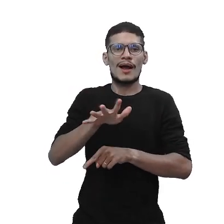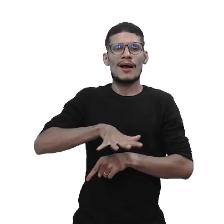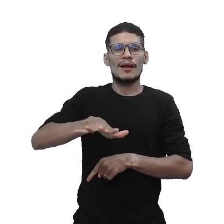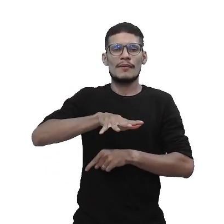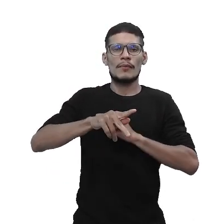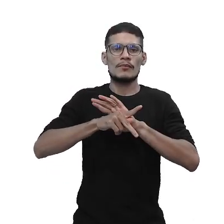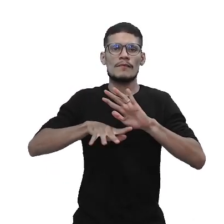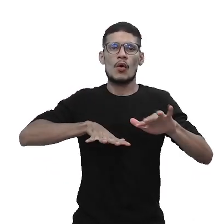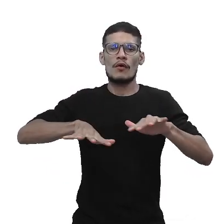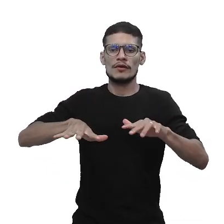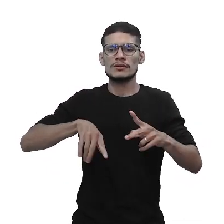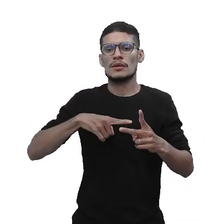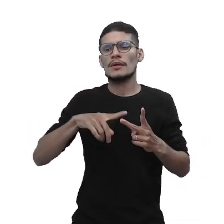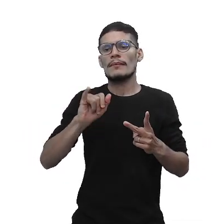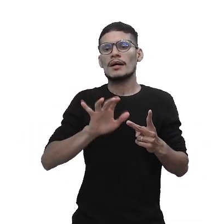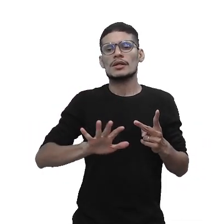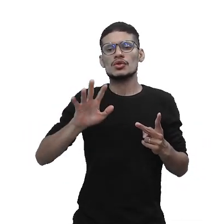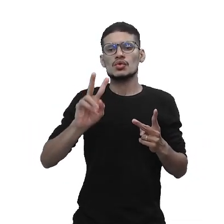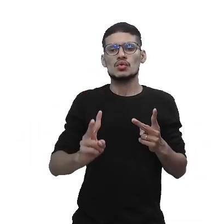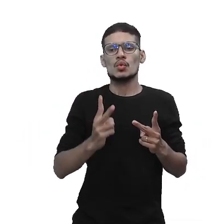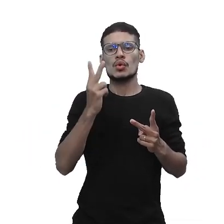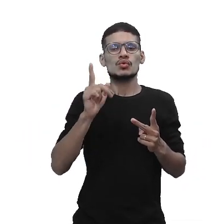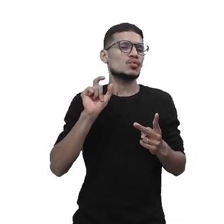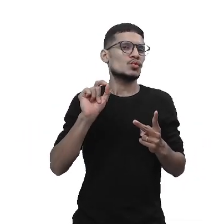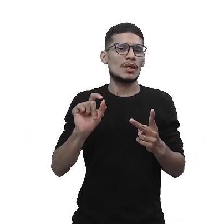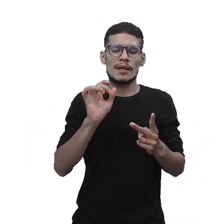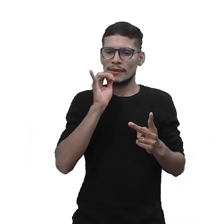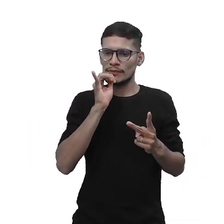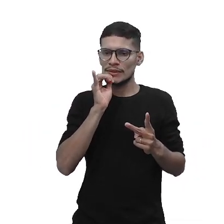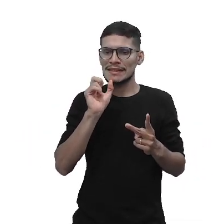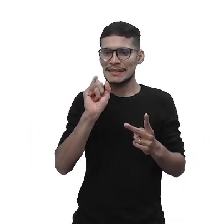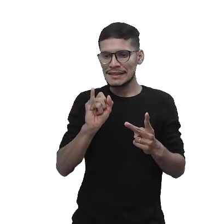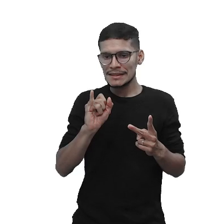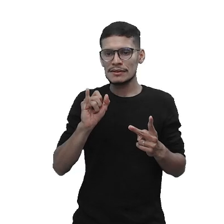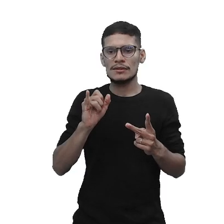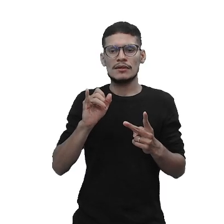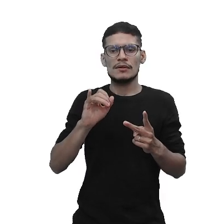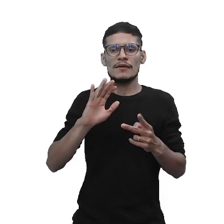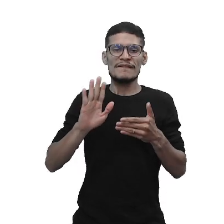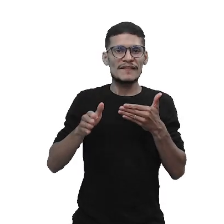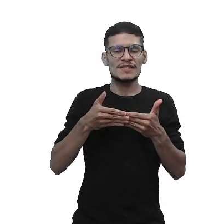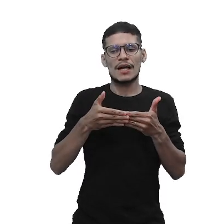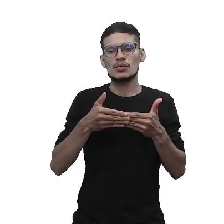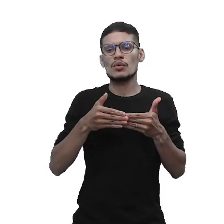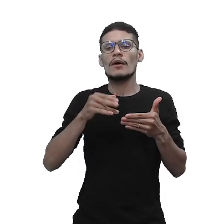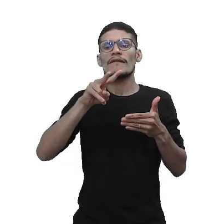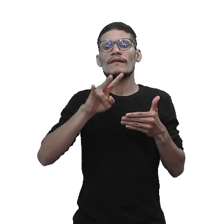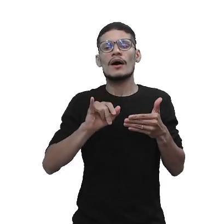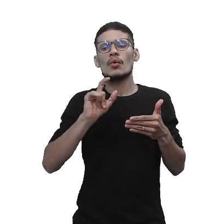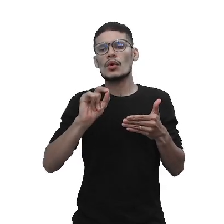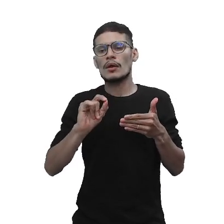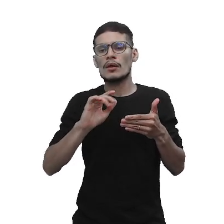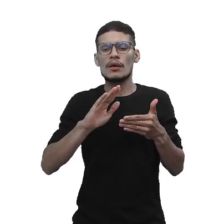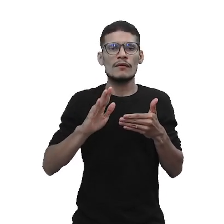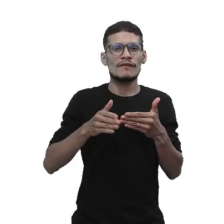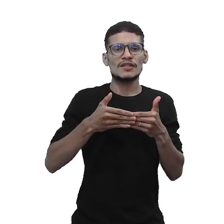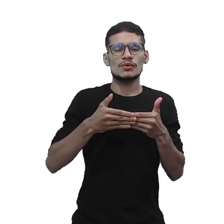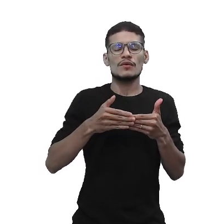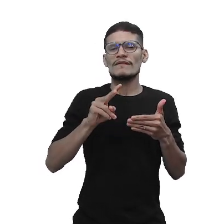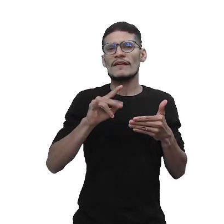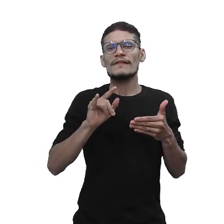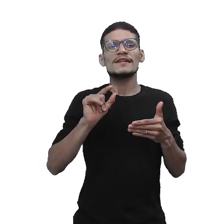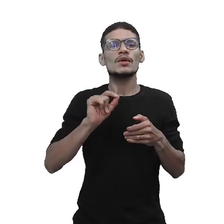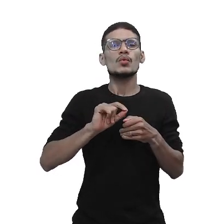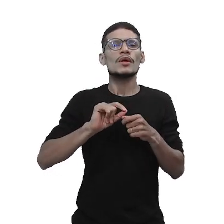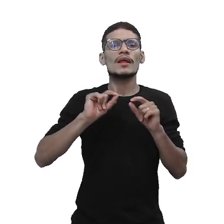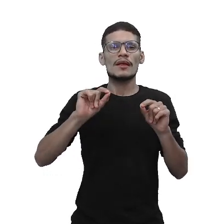da figura 2, seria o quê? Quando esse equipamento aí ele é fechado, ele, no caso, vai fazer o quê?